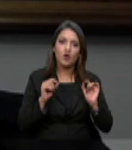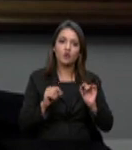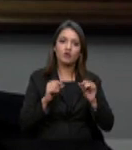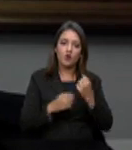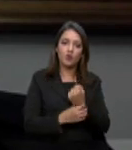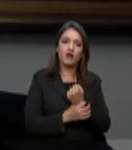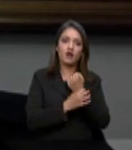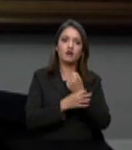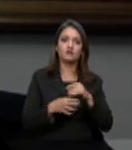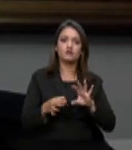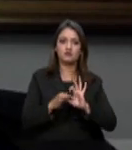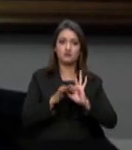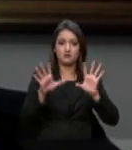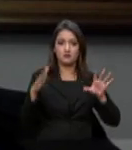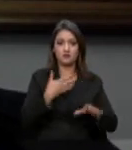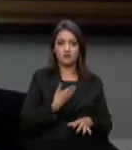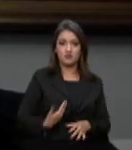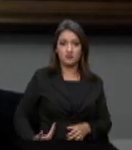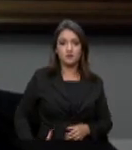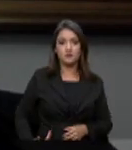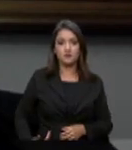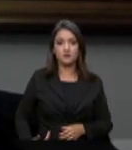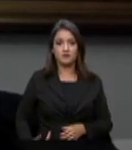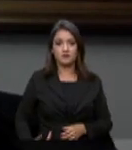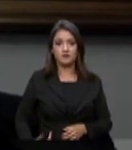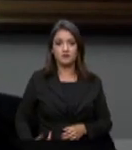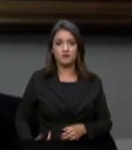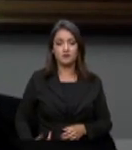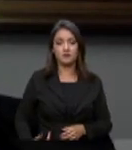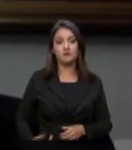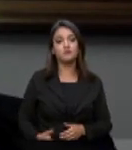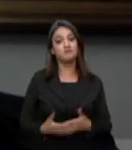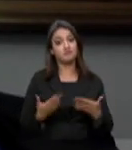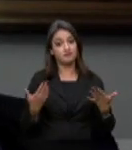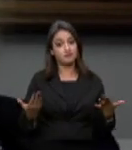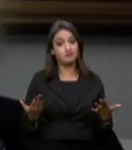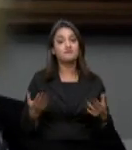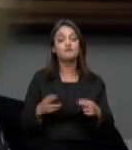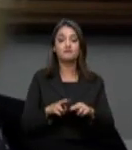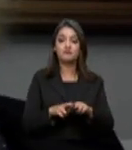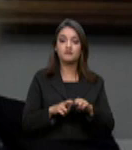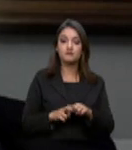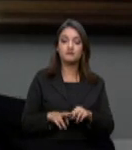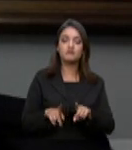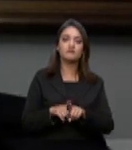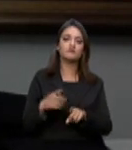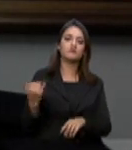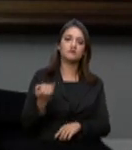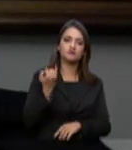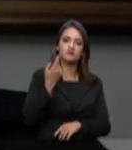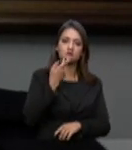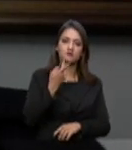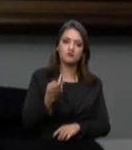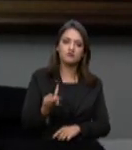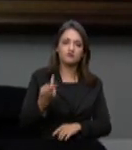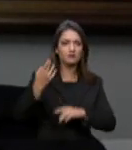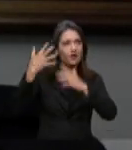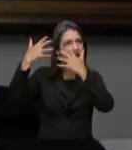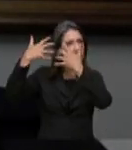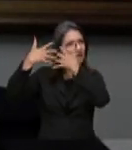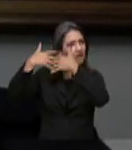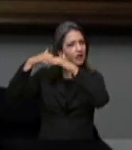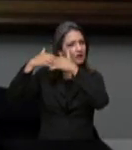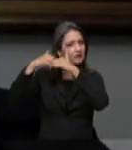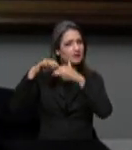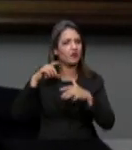das liberdades públicas é pertinente neste ponto destacar A reflexão